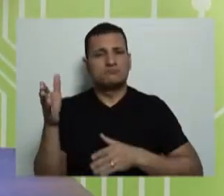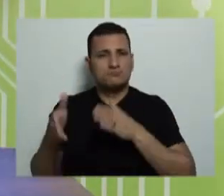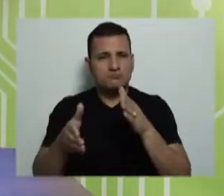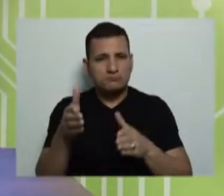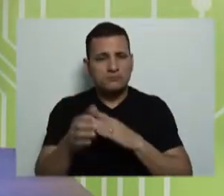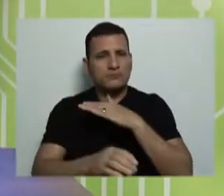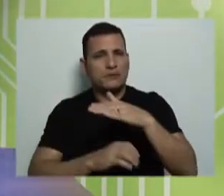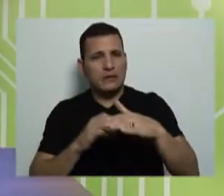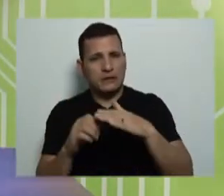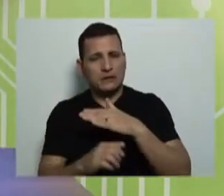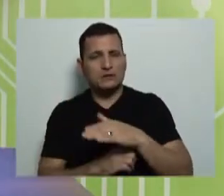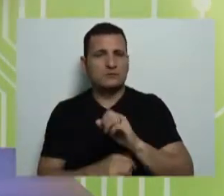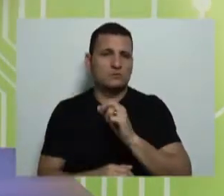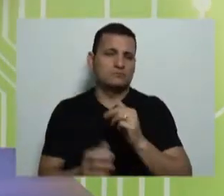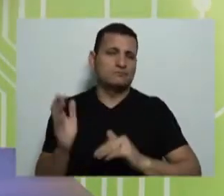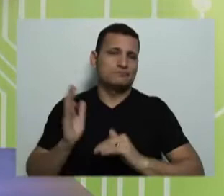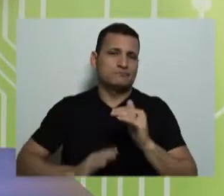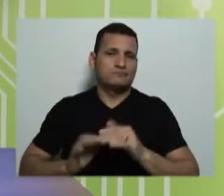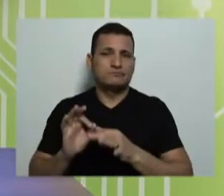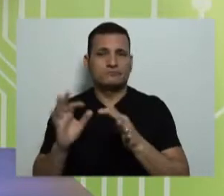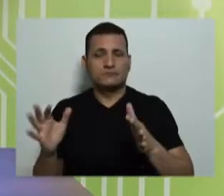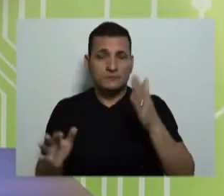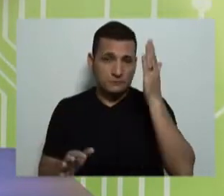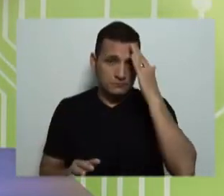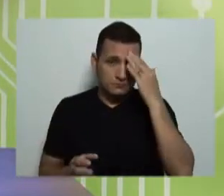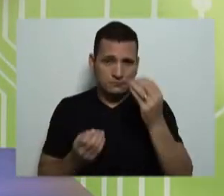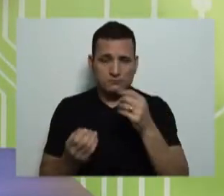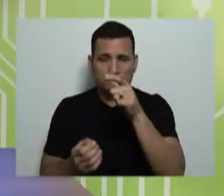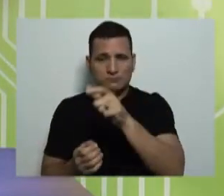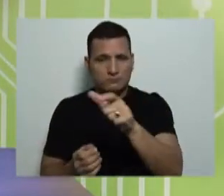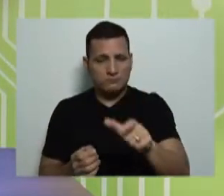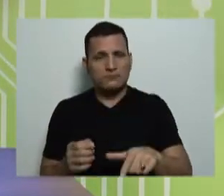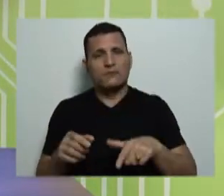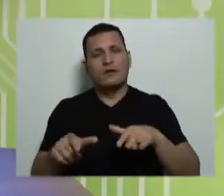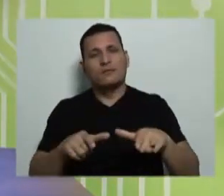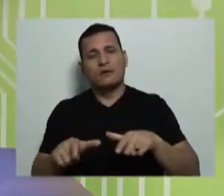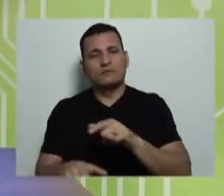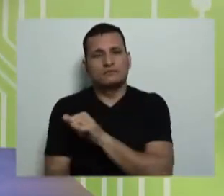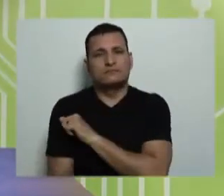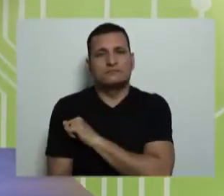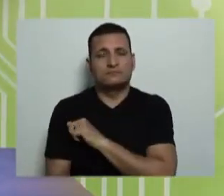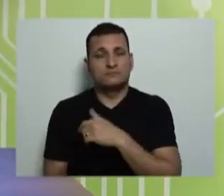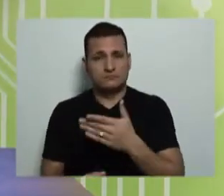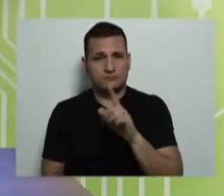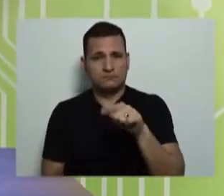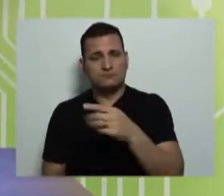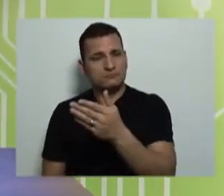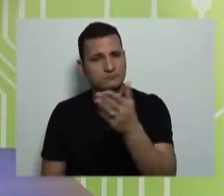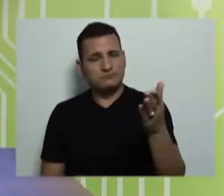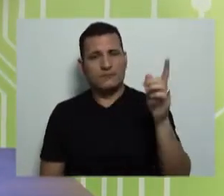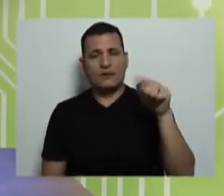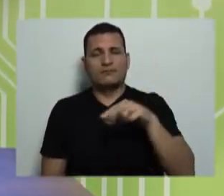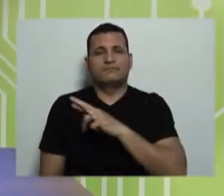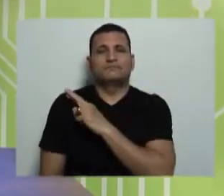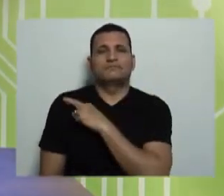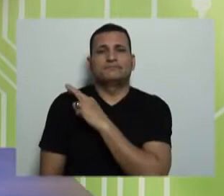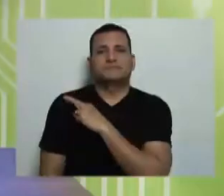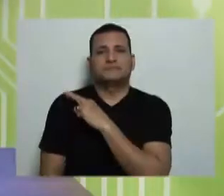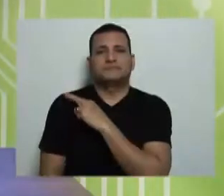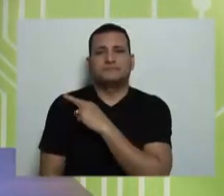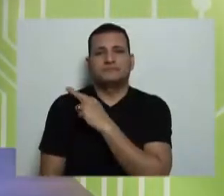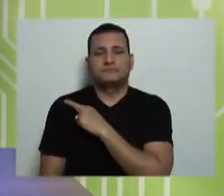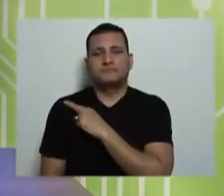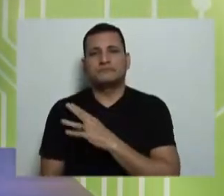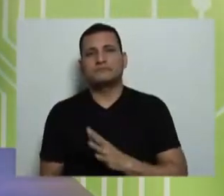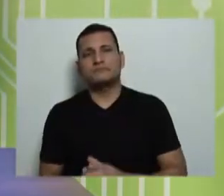profissionais liberais para saber como que esses alunos estão atuando. Então, vão ser os senhores que vão ter essa responsabilidade. Professor,